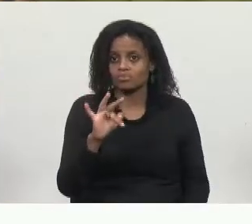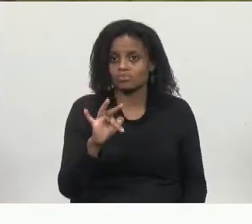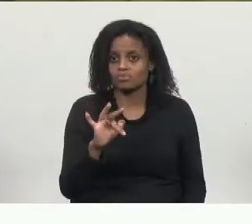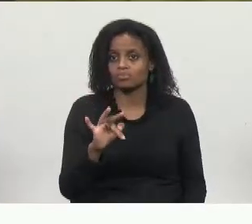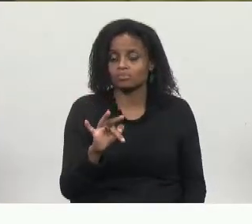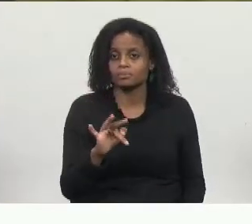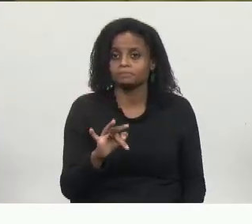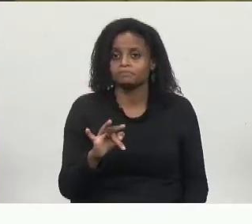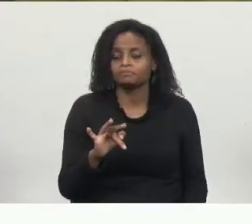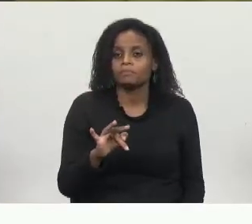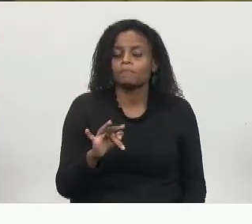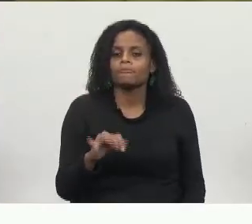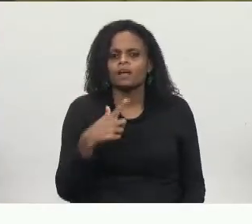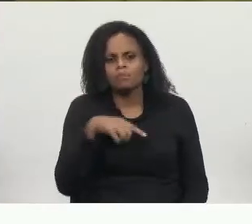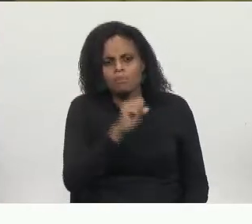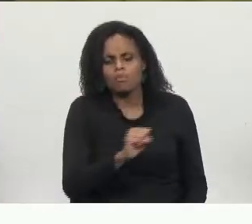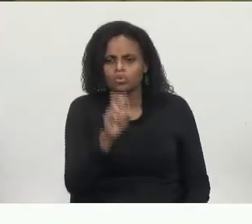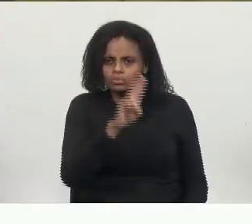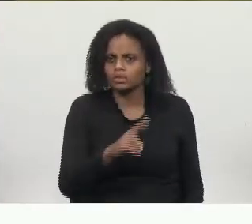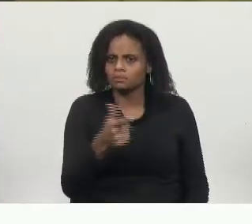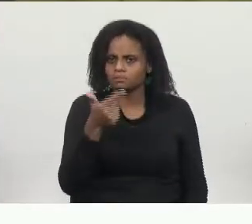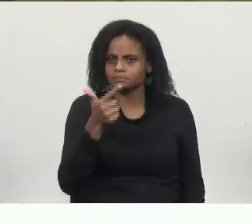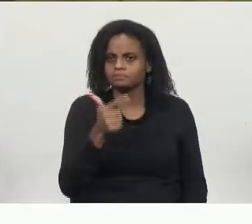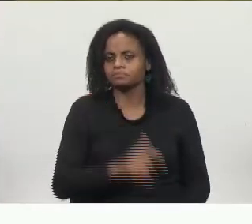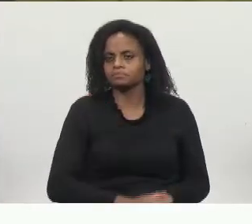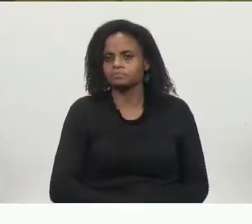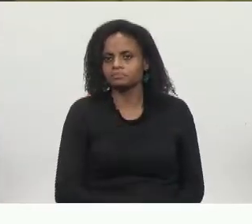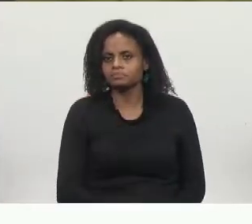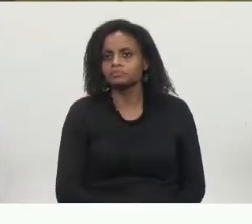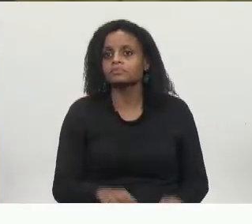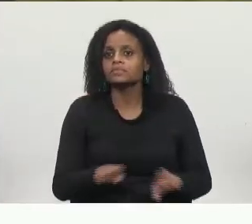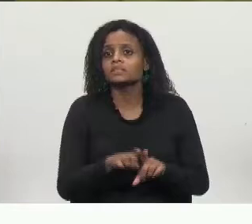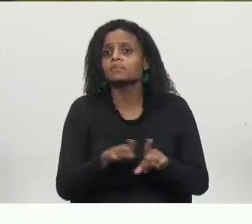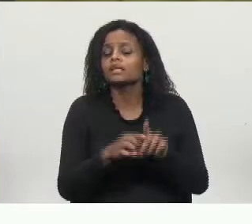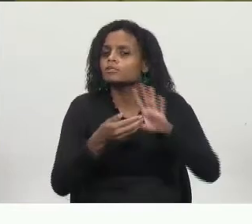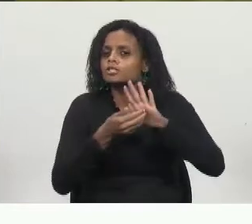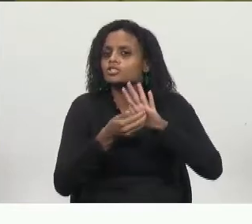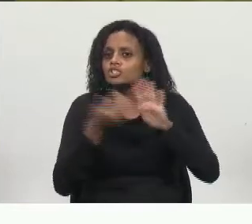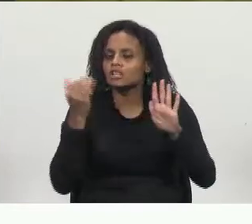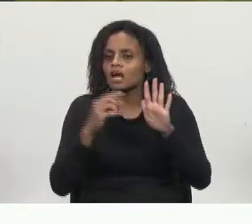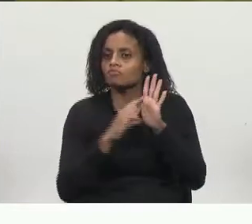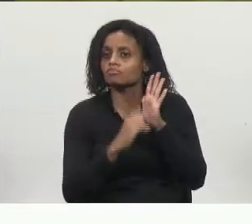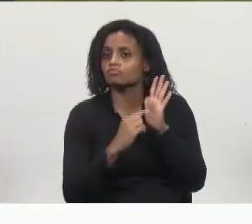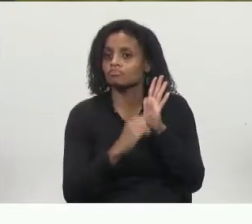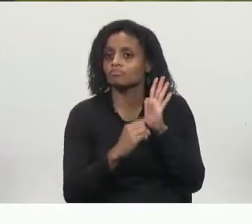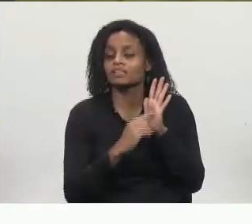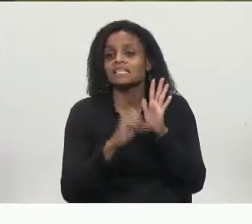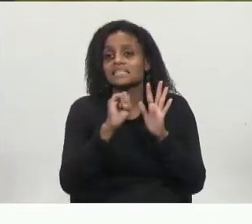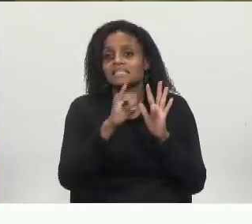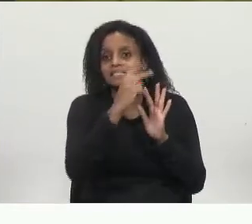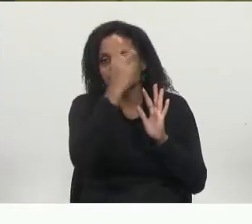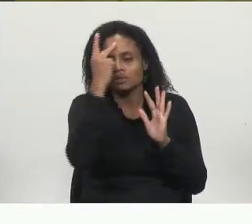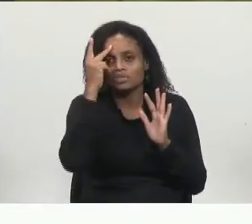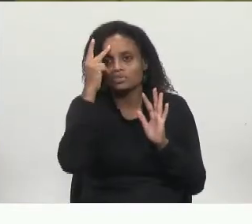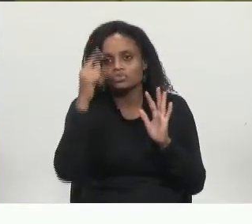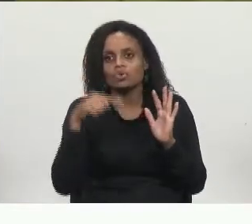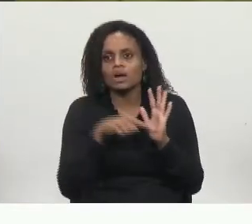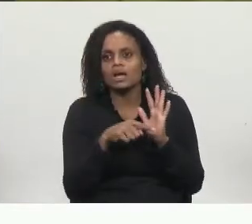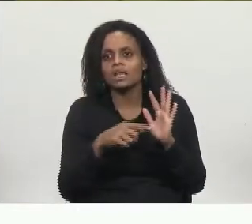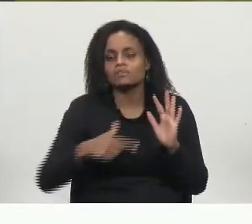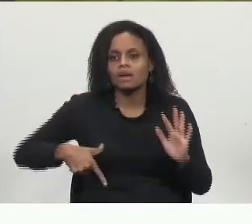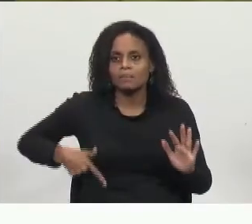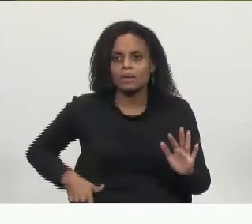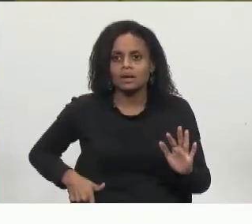de encontro nessa lei, né? Vai contra essa lei, entendeu? E tirar esse parágrafo 2º que diz que se o cara estiver armado, ele pode ser